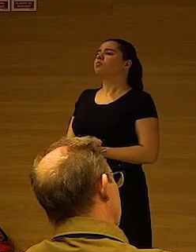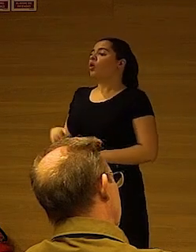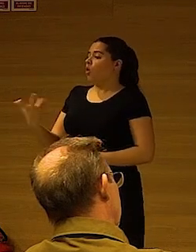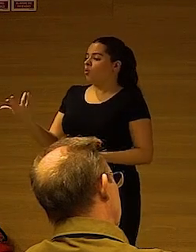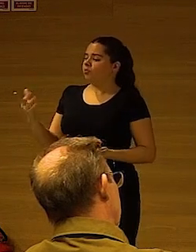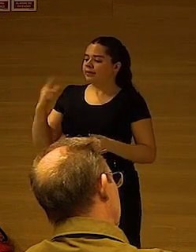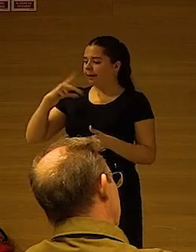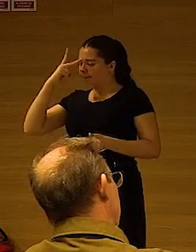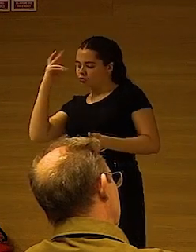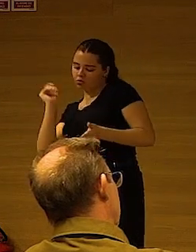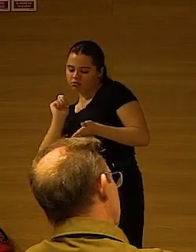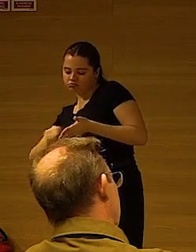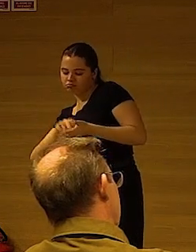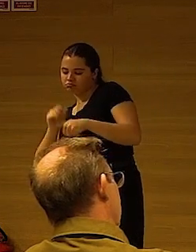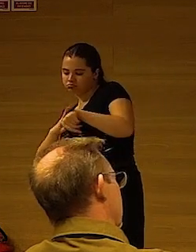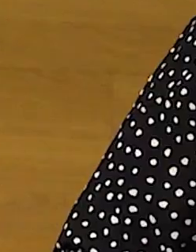corpos que escrevem.